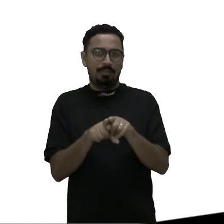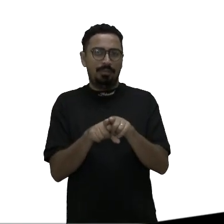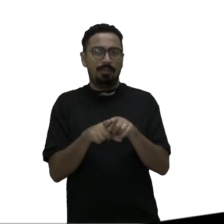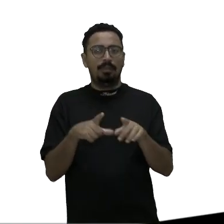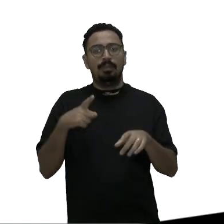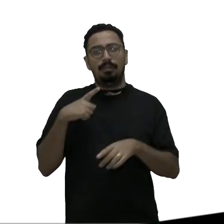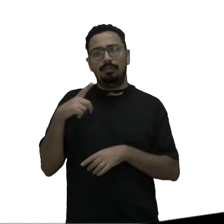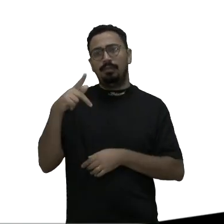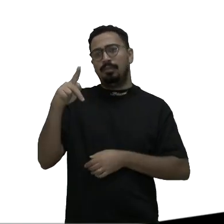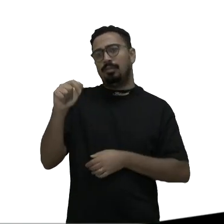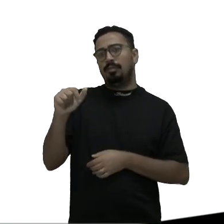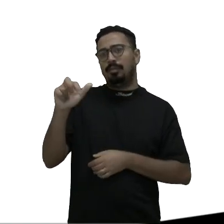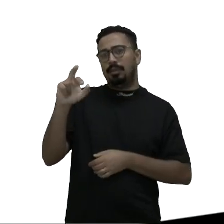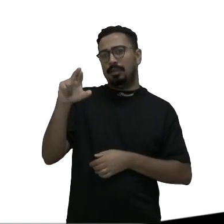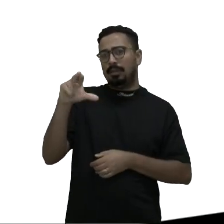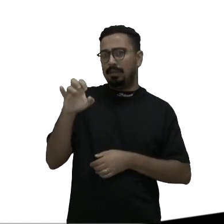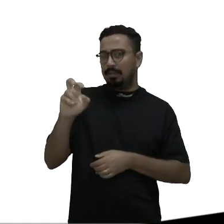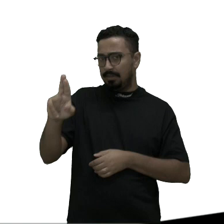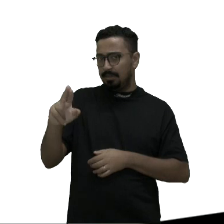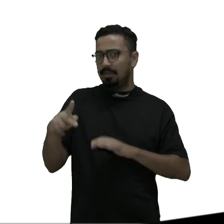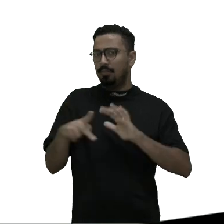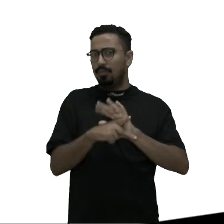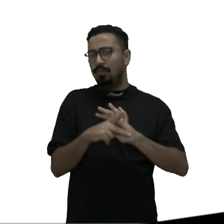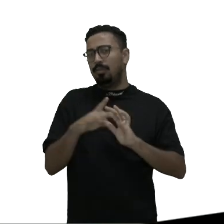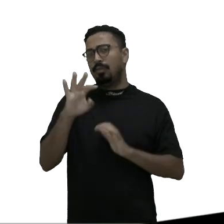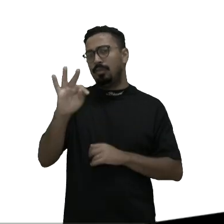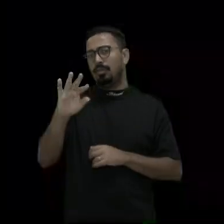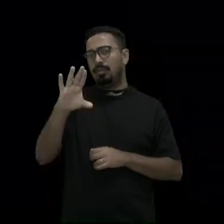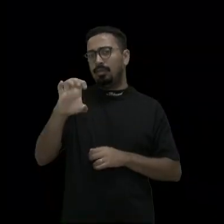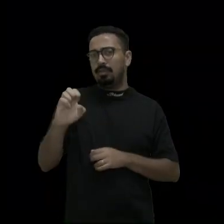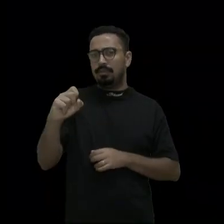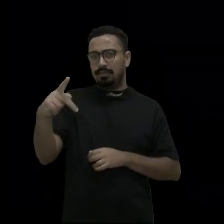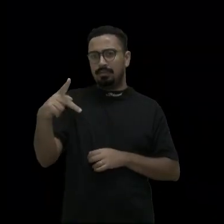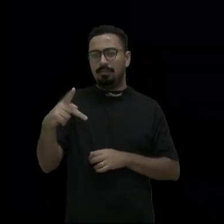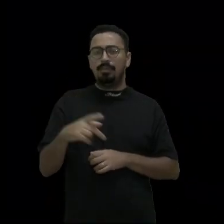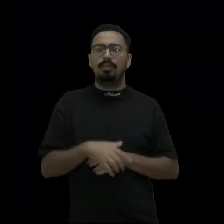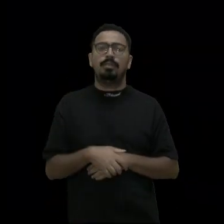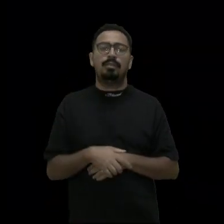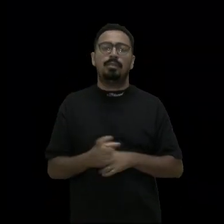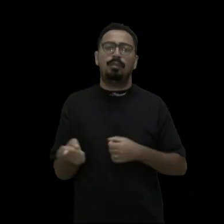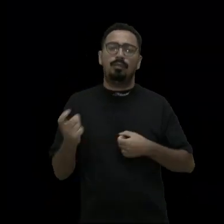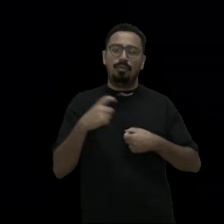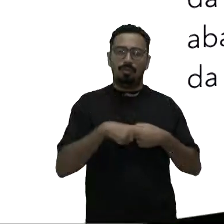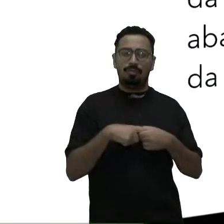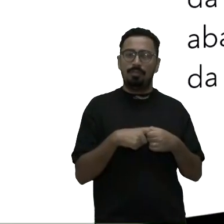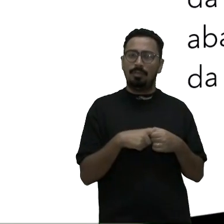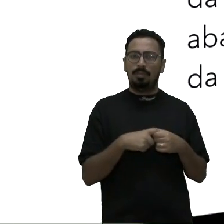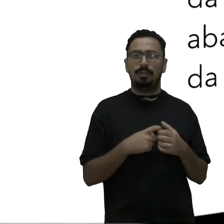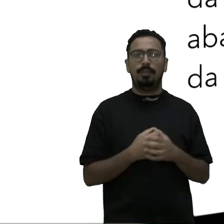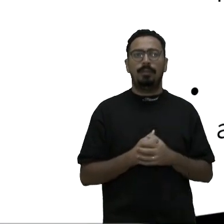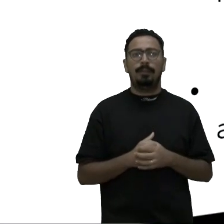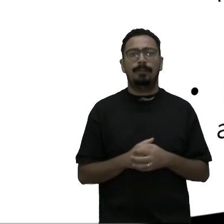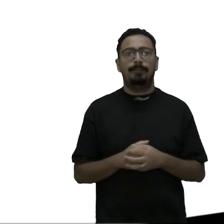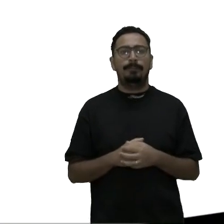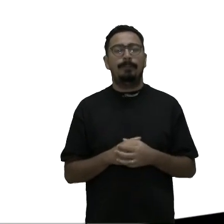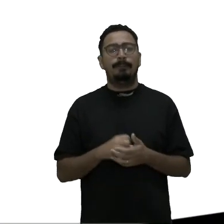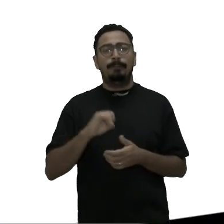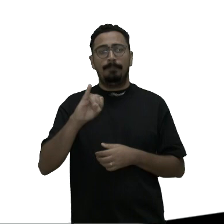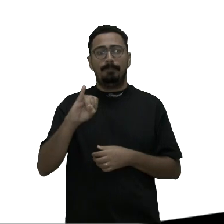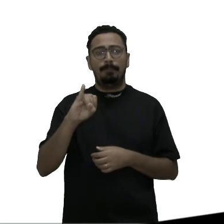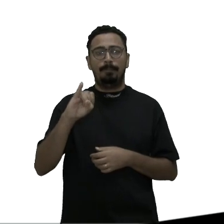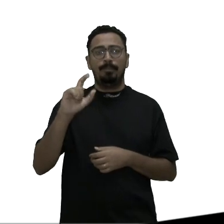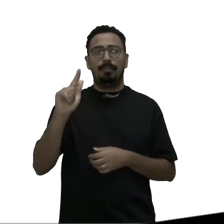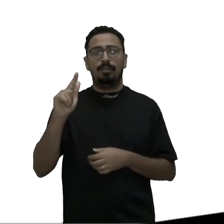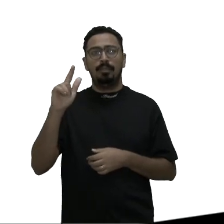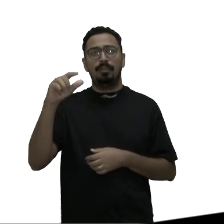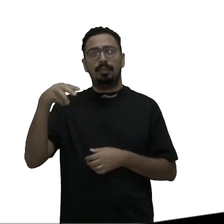ressalvas do Tribunal de Contas. Pode passar, voltar os slides agora, por favor, no IEGM. Eu